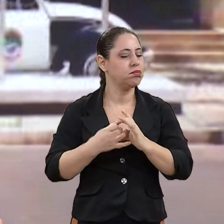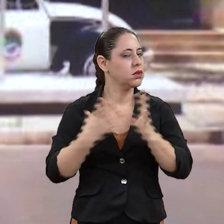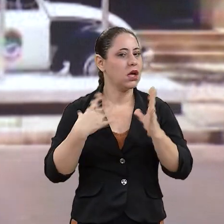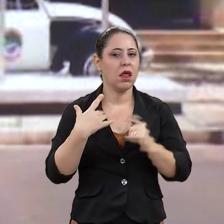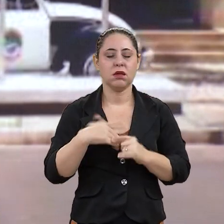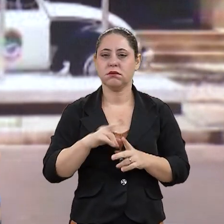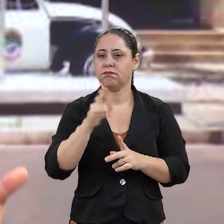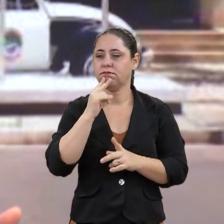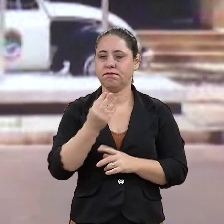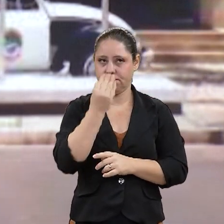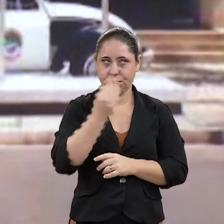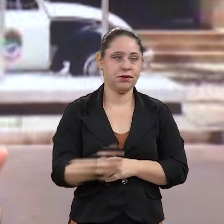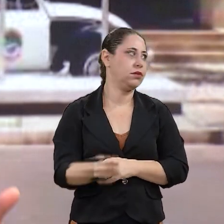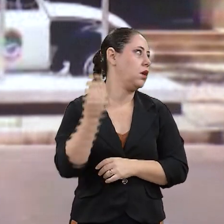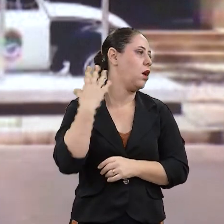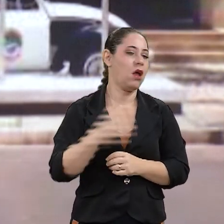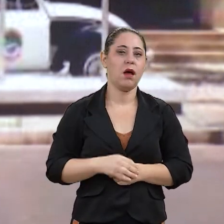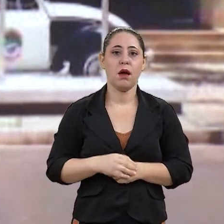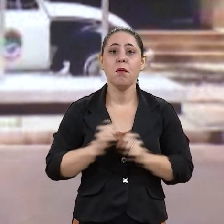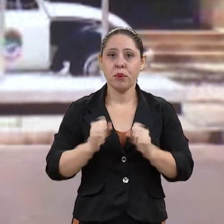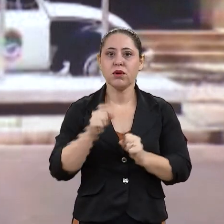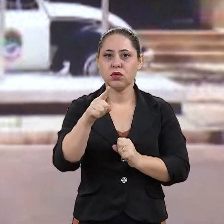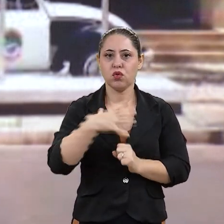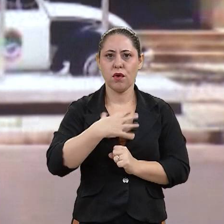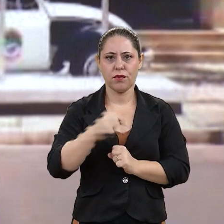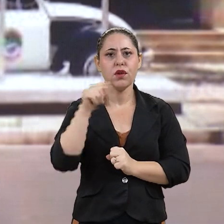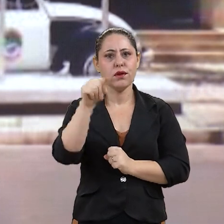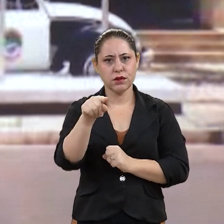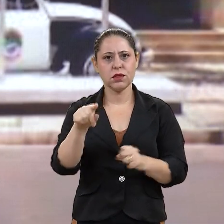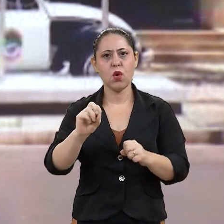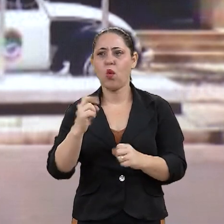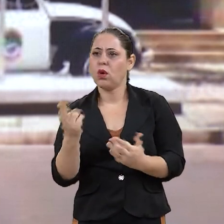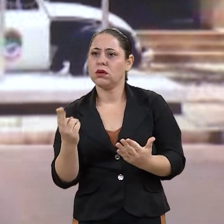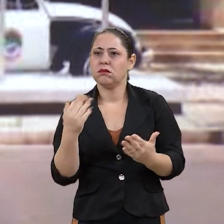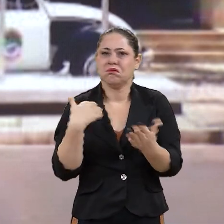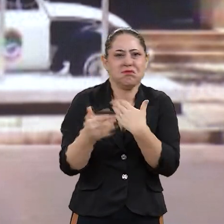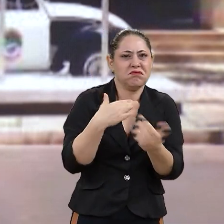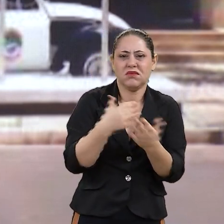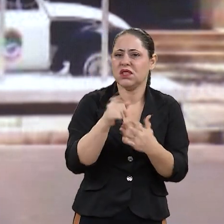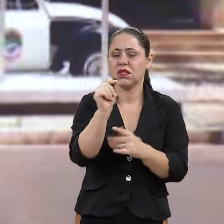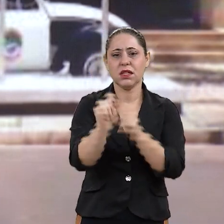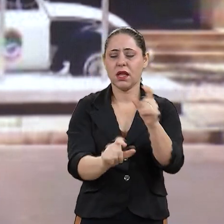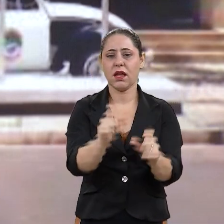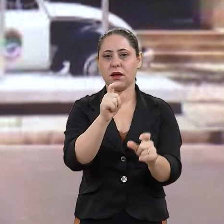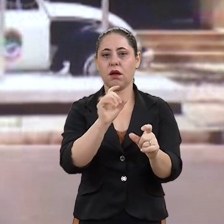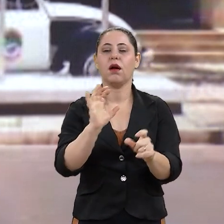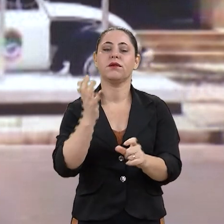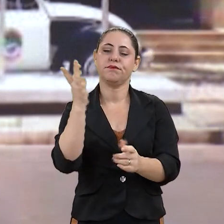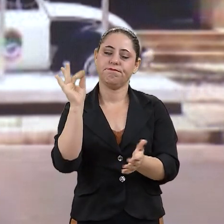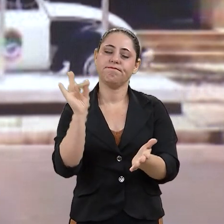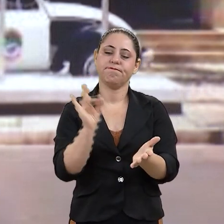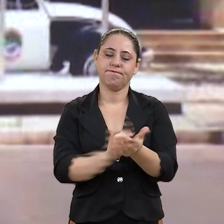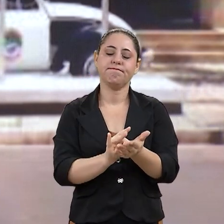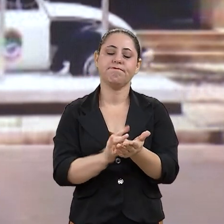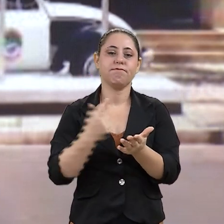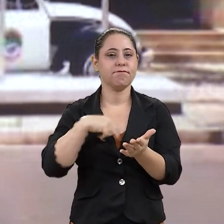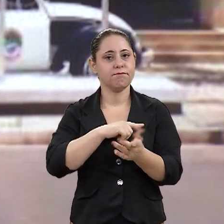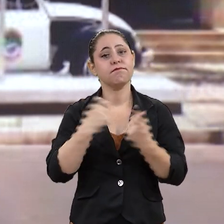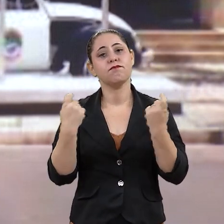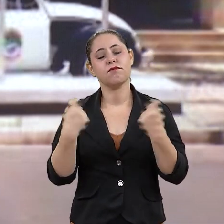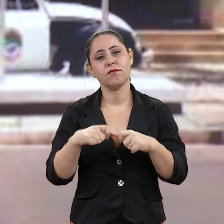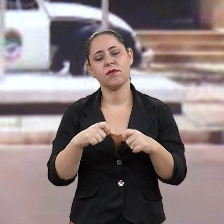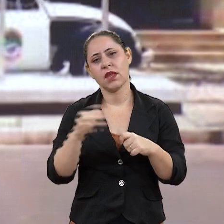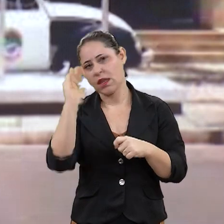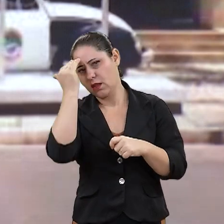pode ser sua filha, pode ser você, poderia ser. Então, independente de quem é, acontece. Então, a gente precisa entender que